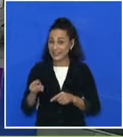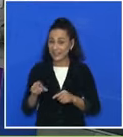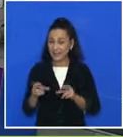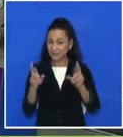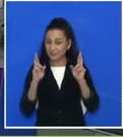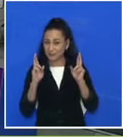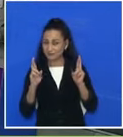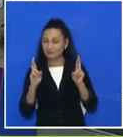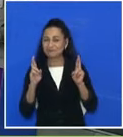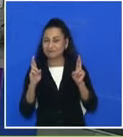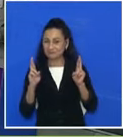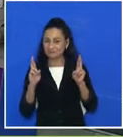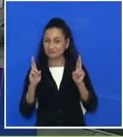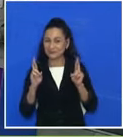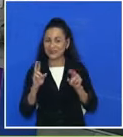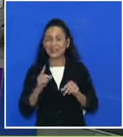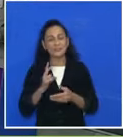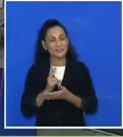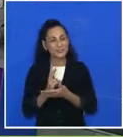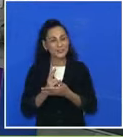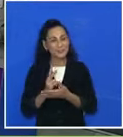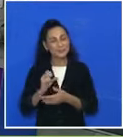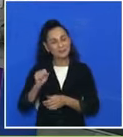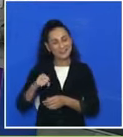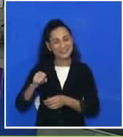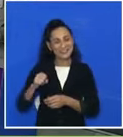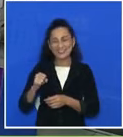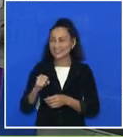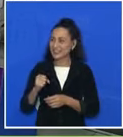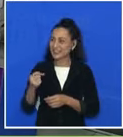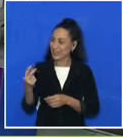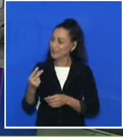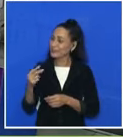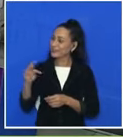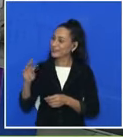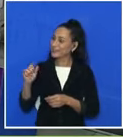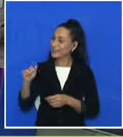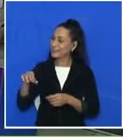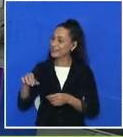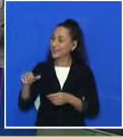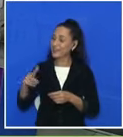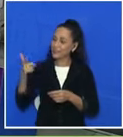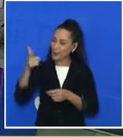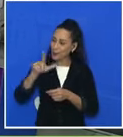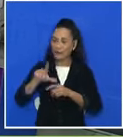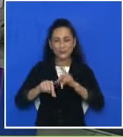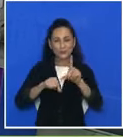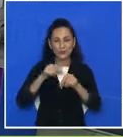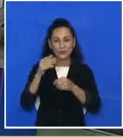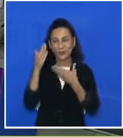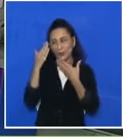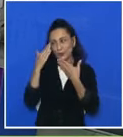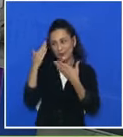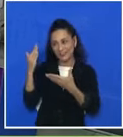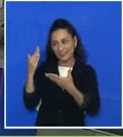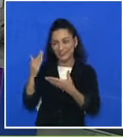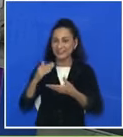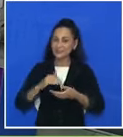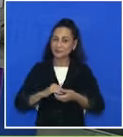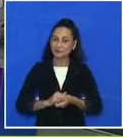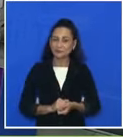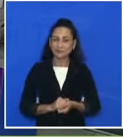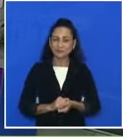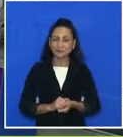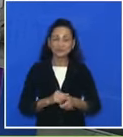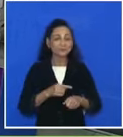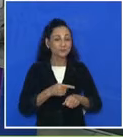era o que você esperava? Nós esperamos sempre que sim, né, Tainara? Obrigado pela sua participação e até o próximo sorteio. Obrigado. E